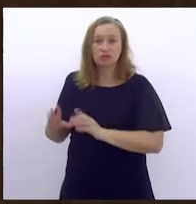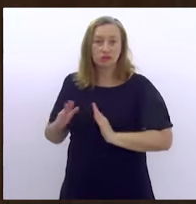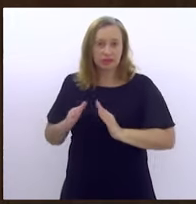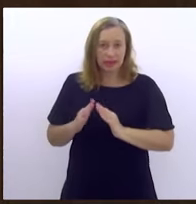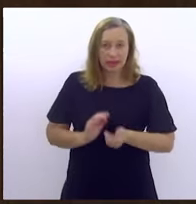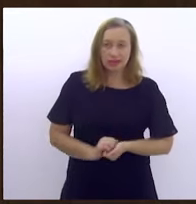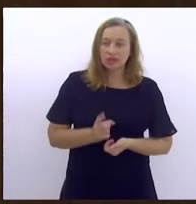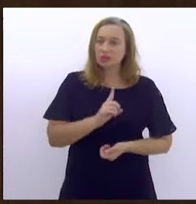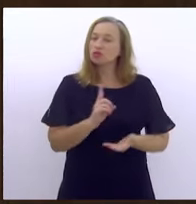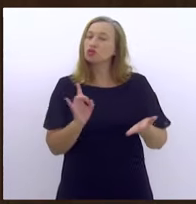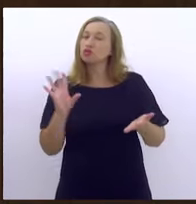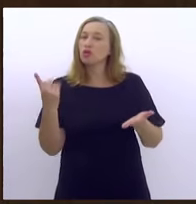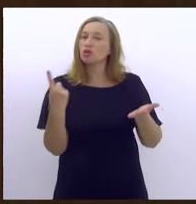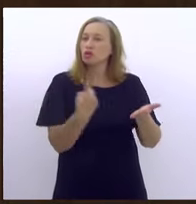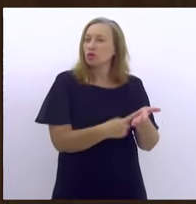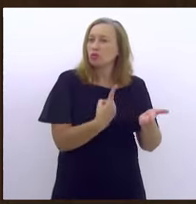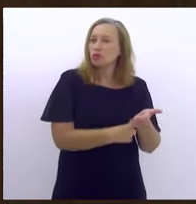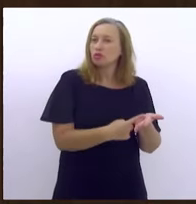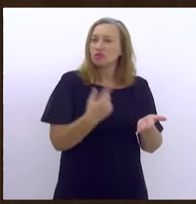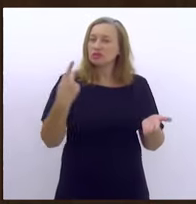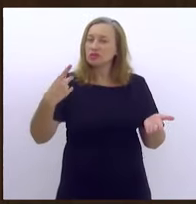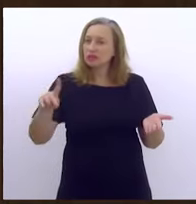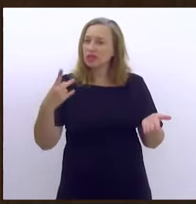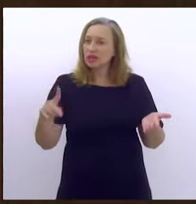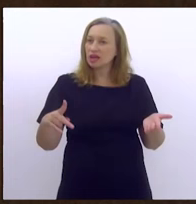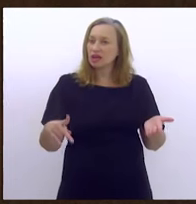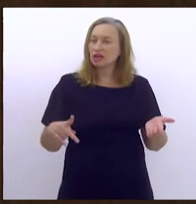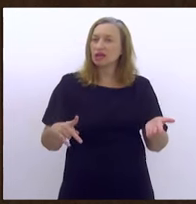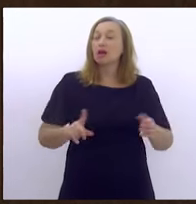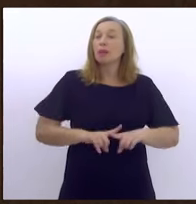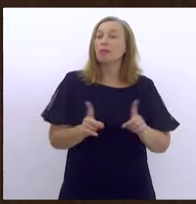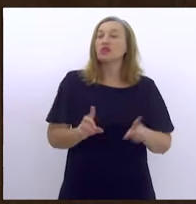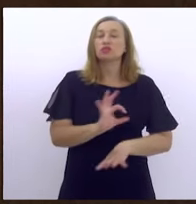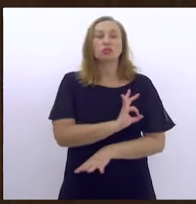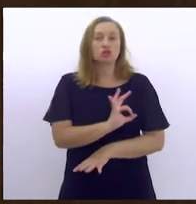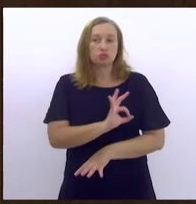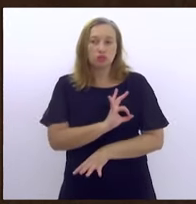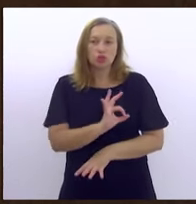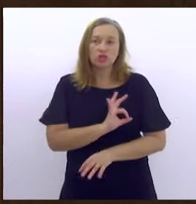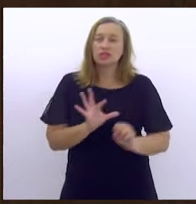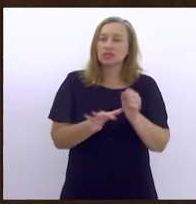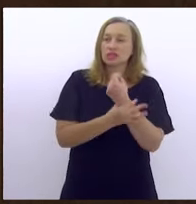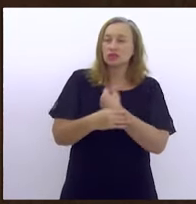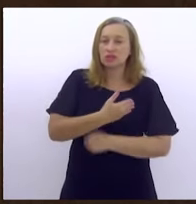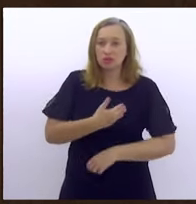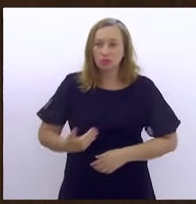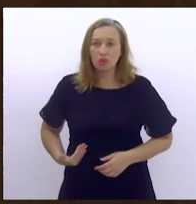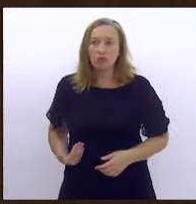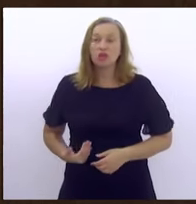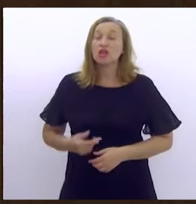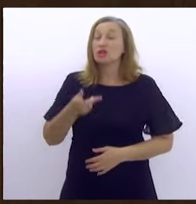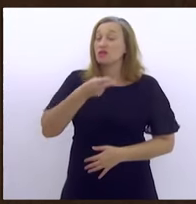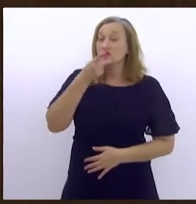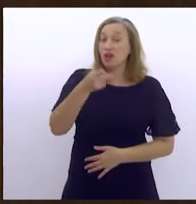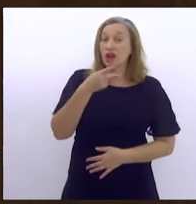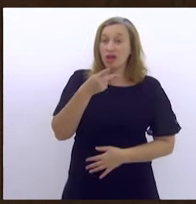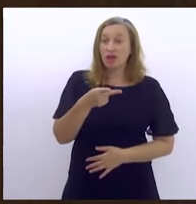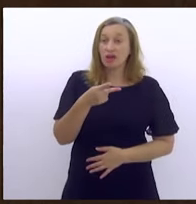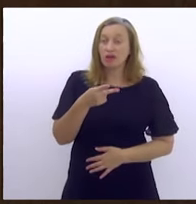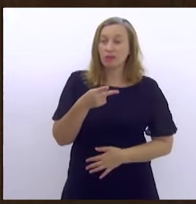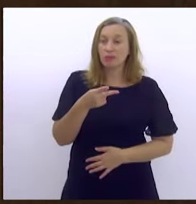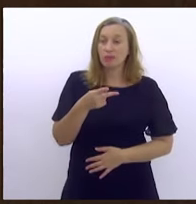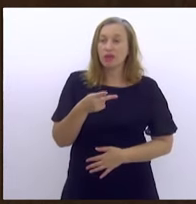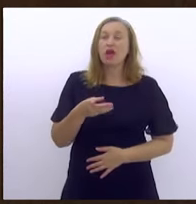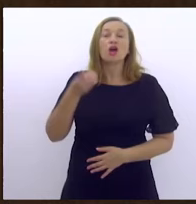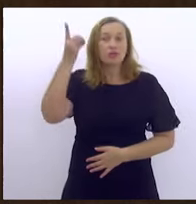Não só do compromisso dela com o funcionalismo público, mas com as polícias em si, com a segurança pública. E dizer que, assim